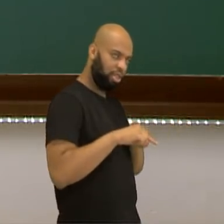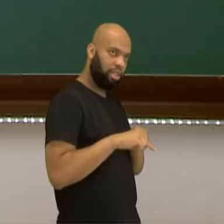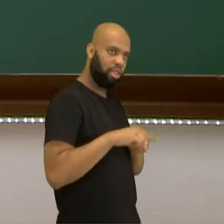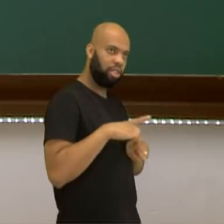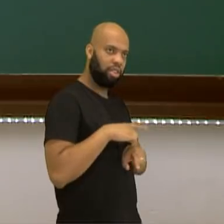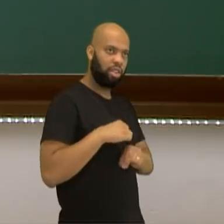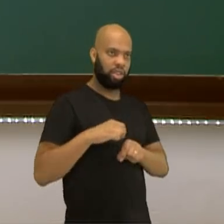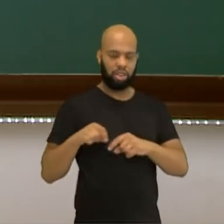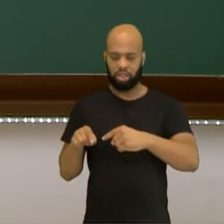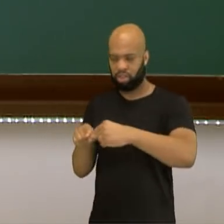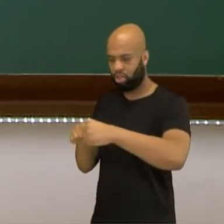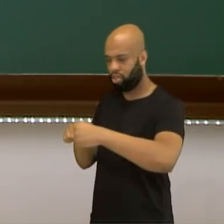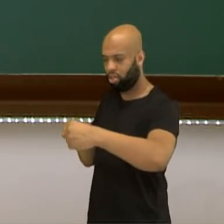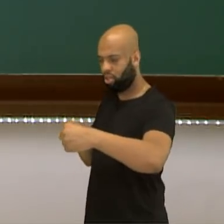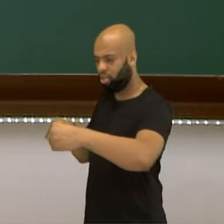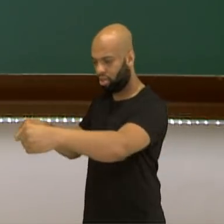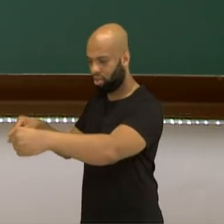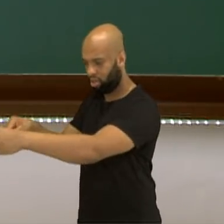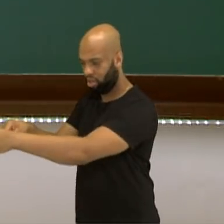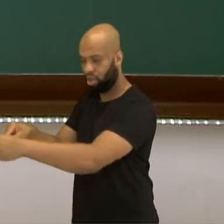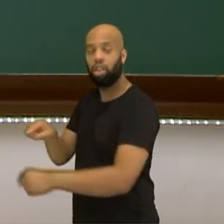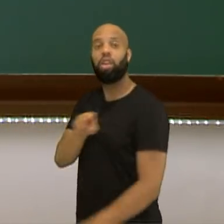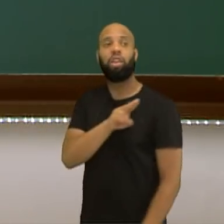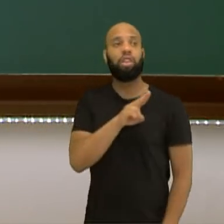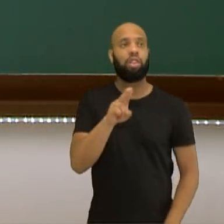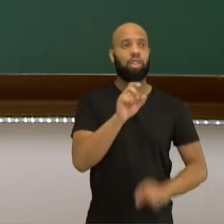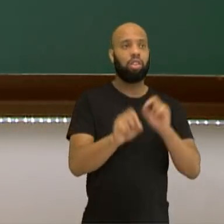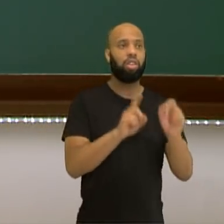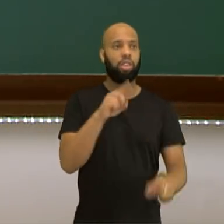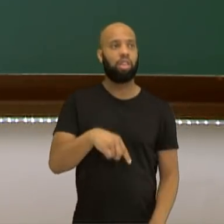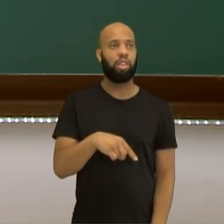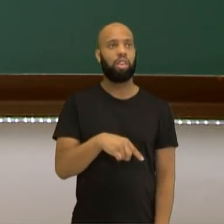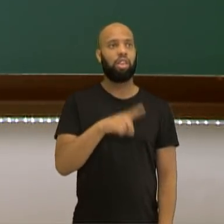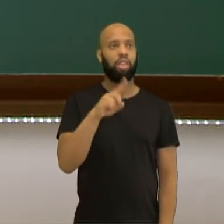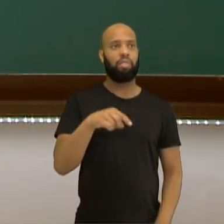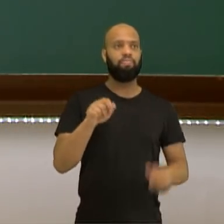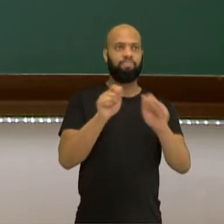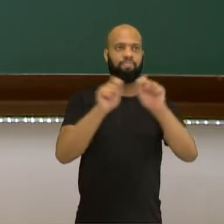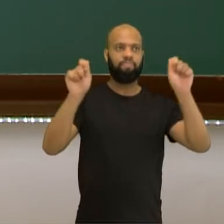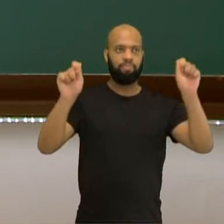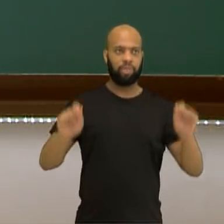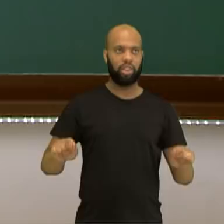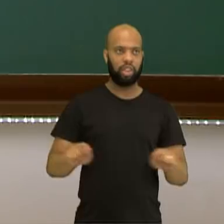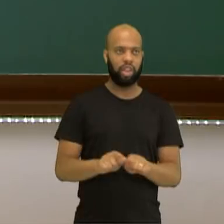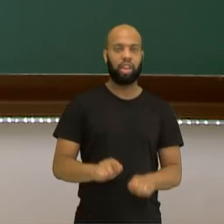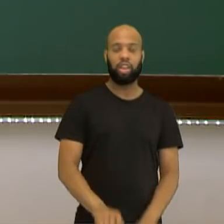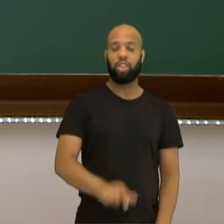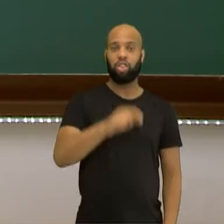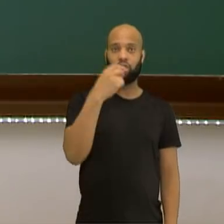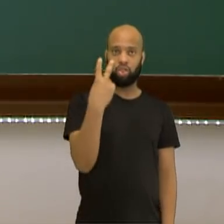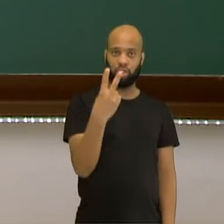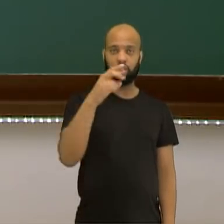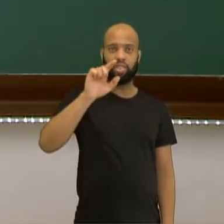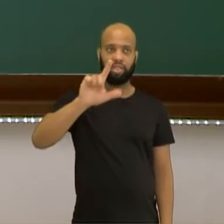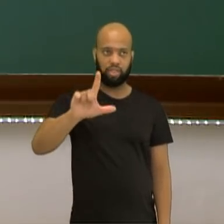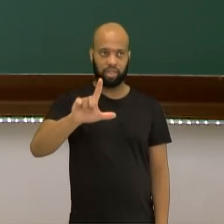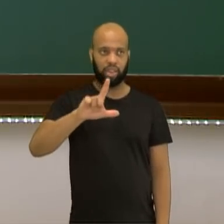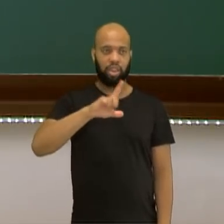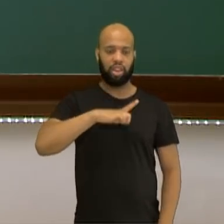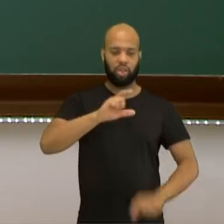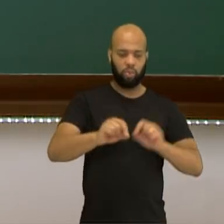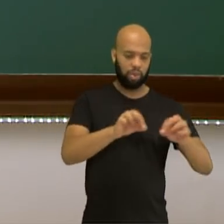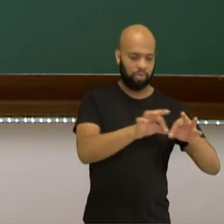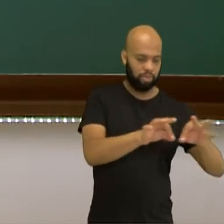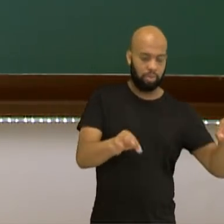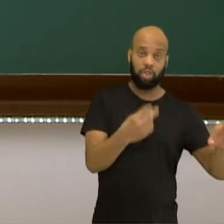os dois retângulos aqui que se chama a área 2L, tá? E ela mede 2